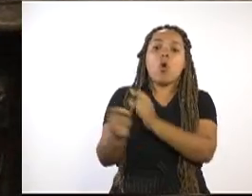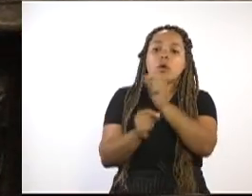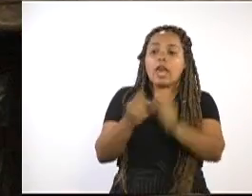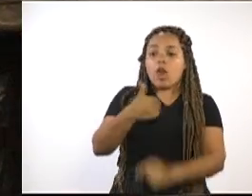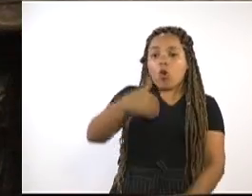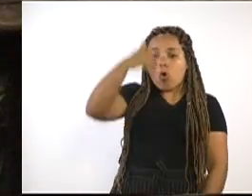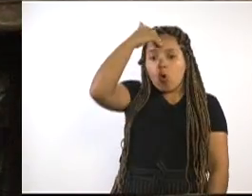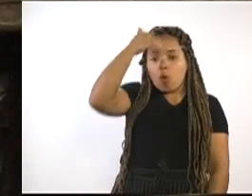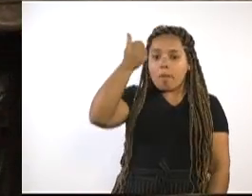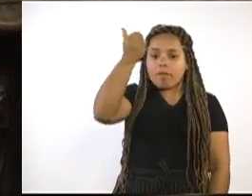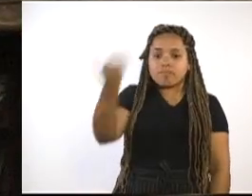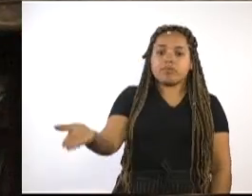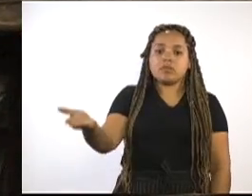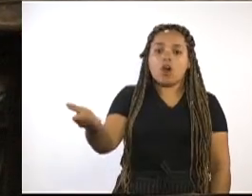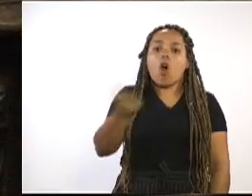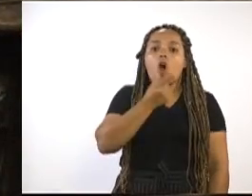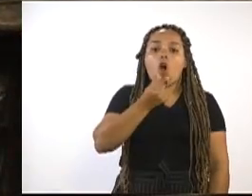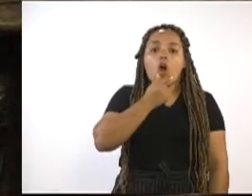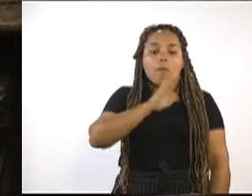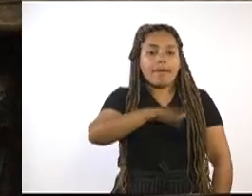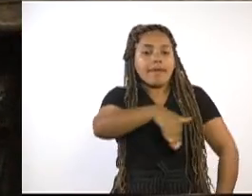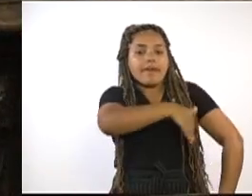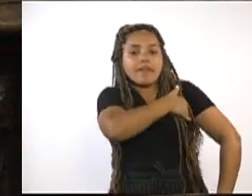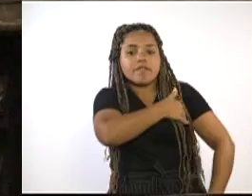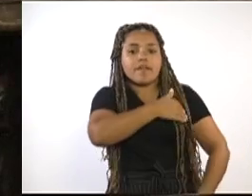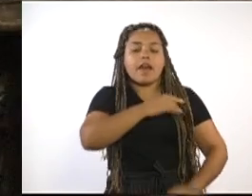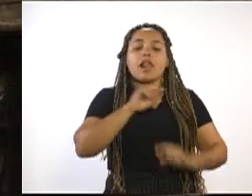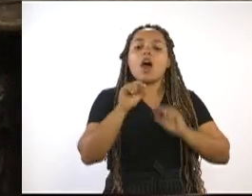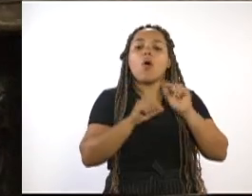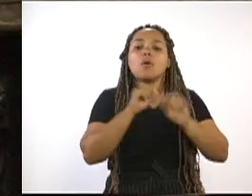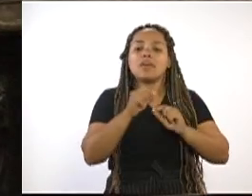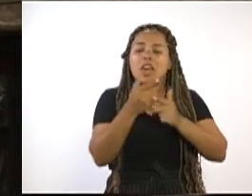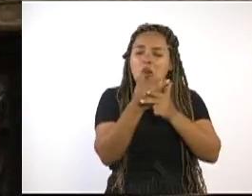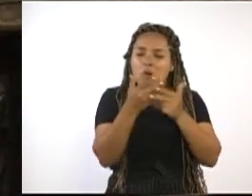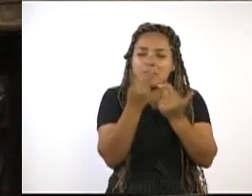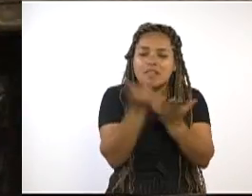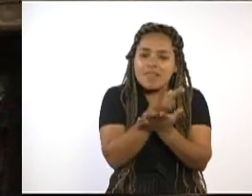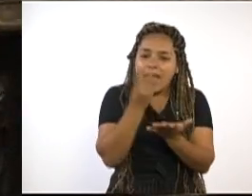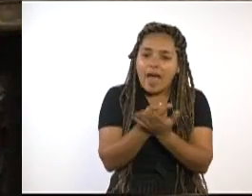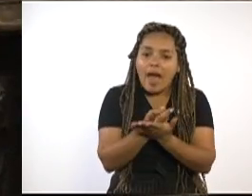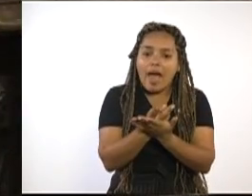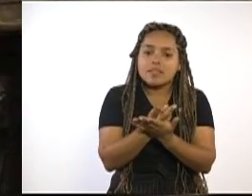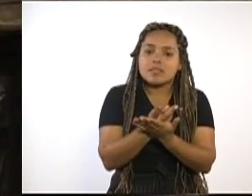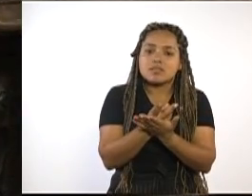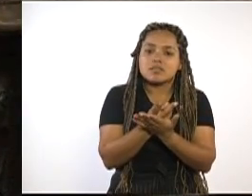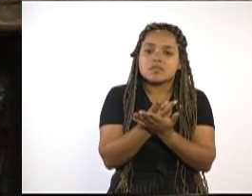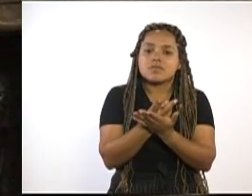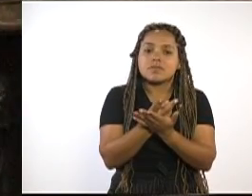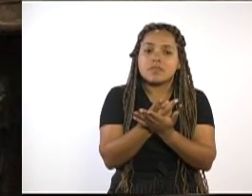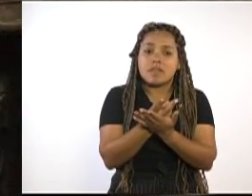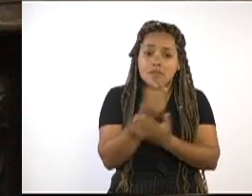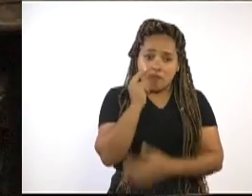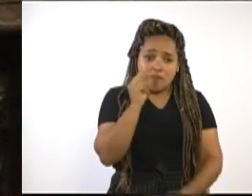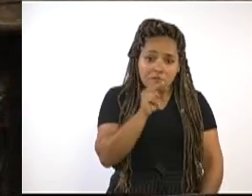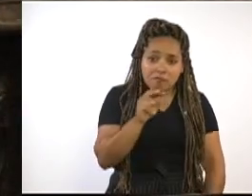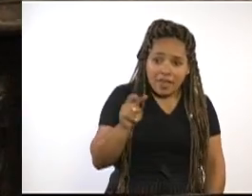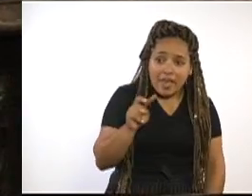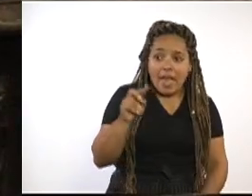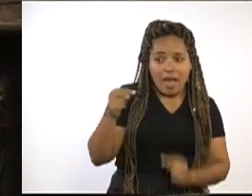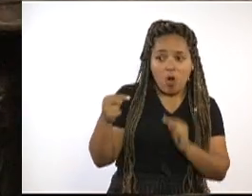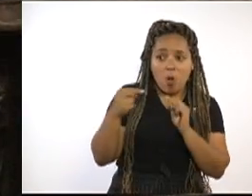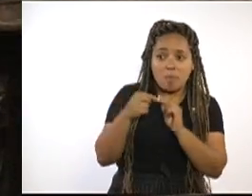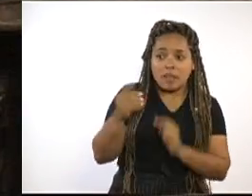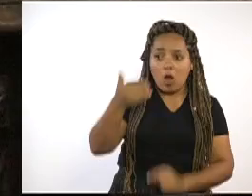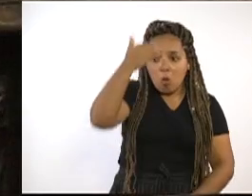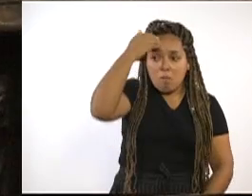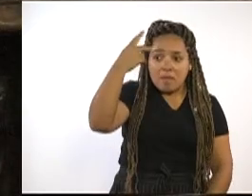de décadas que vem acontecendo na cidade do Rio de Janeiro. Uma vergonha, é uma